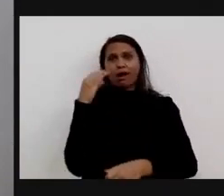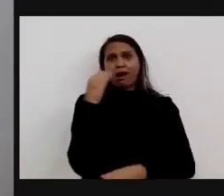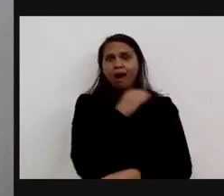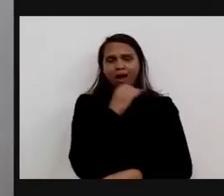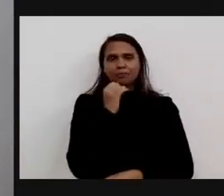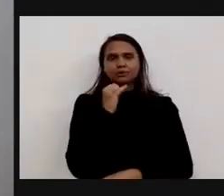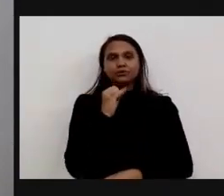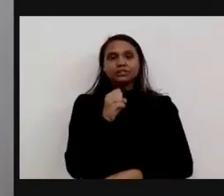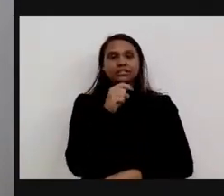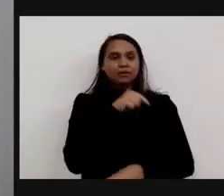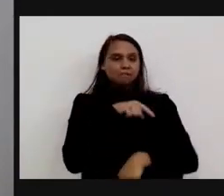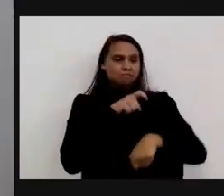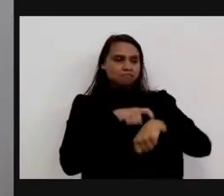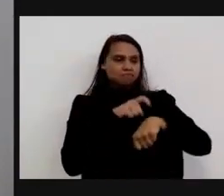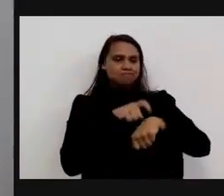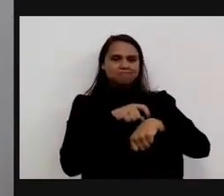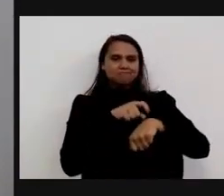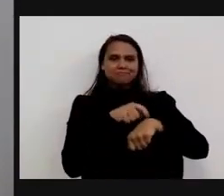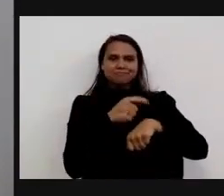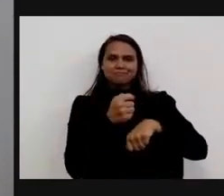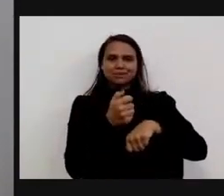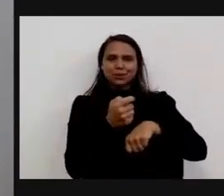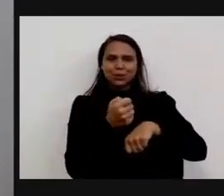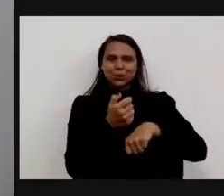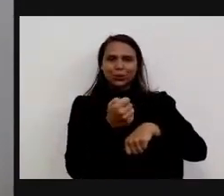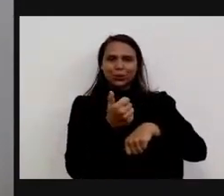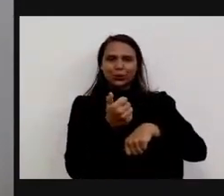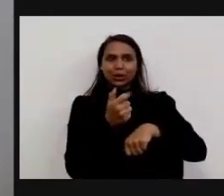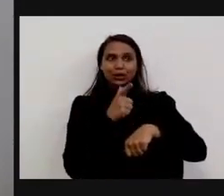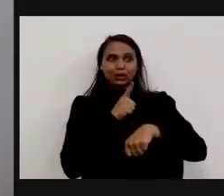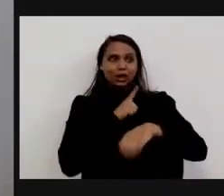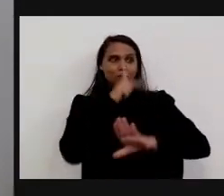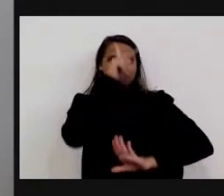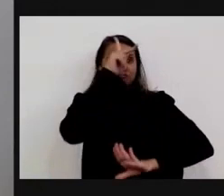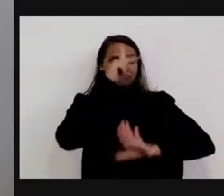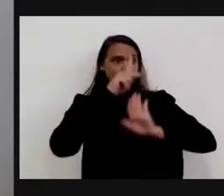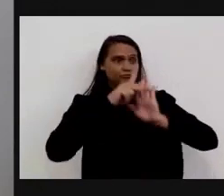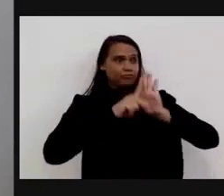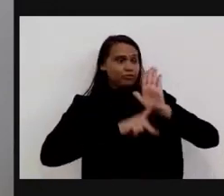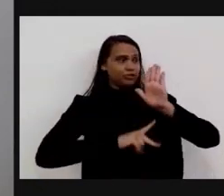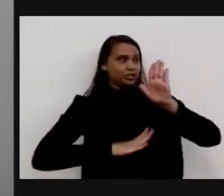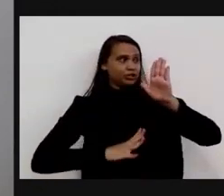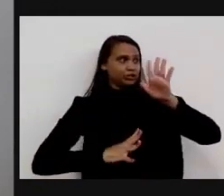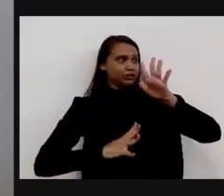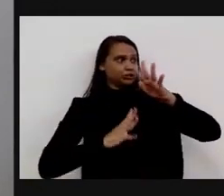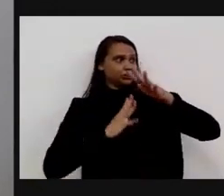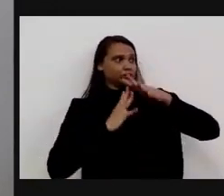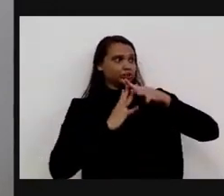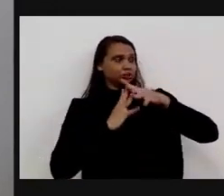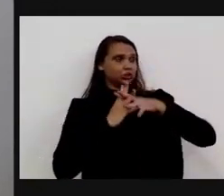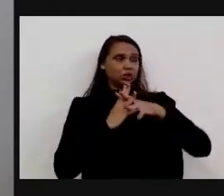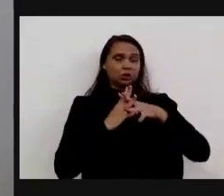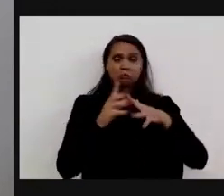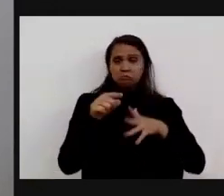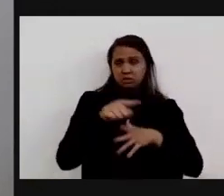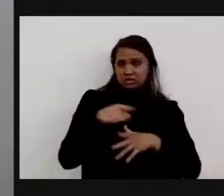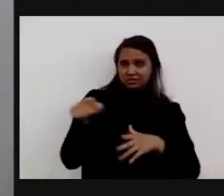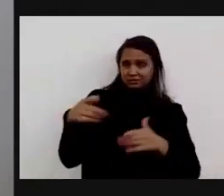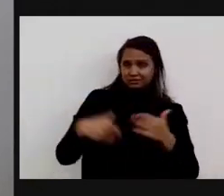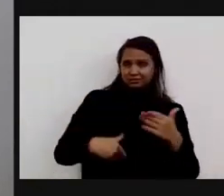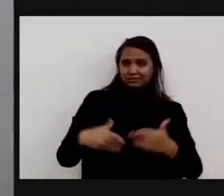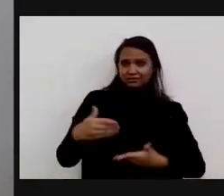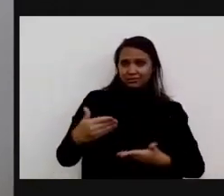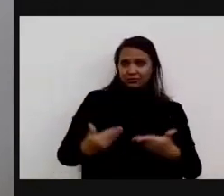desse que tem pouquíssimo tempo para mostrar serviços olha está com super projeto aqui para fazer com que servidores fiquem felizes Fala minha filha